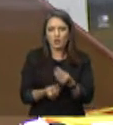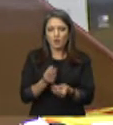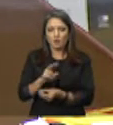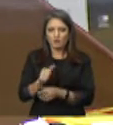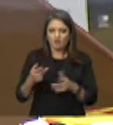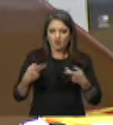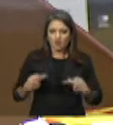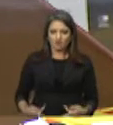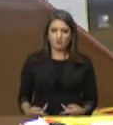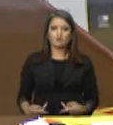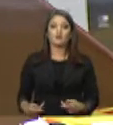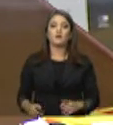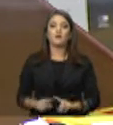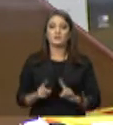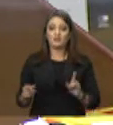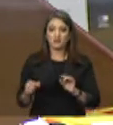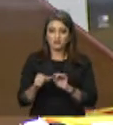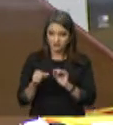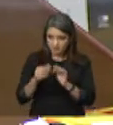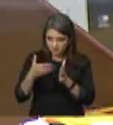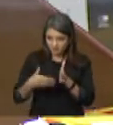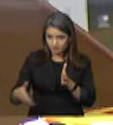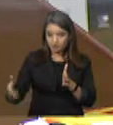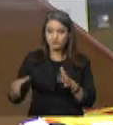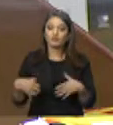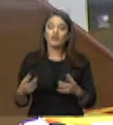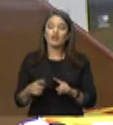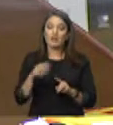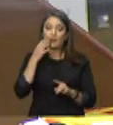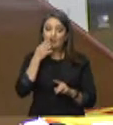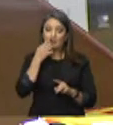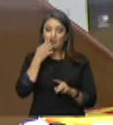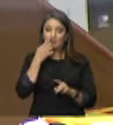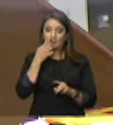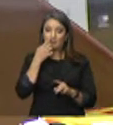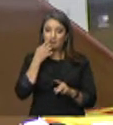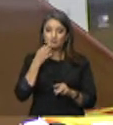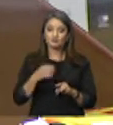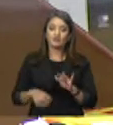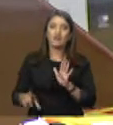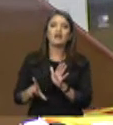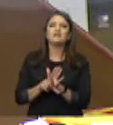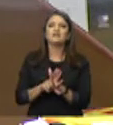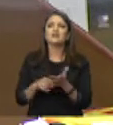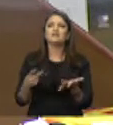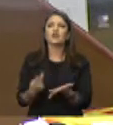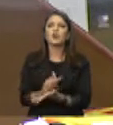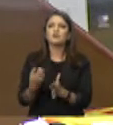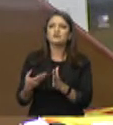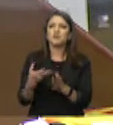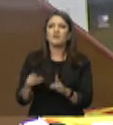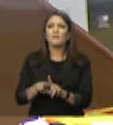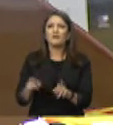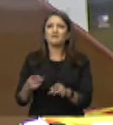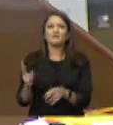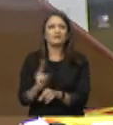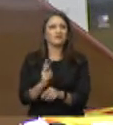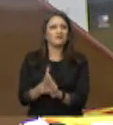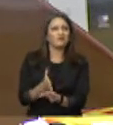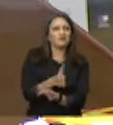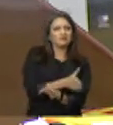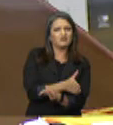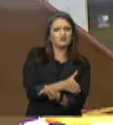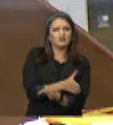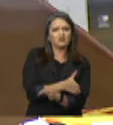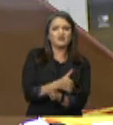e modificá-lo em suma vou fazer fazer as normas que entendam produzir vigência no passado deixam de ser essencialmente